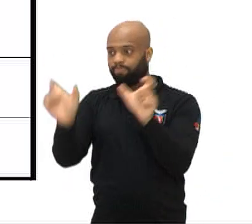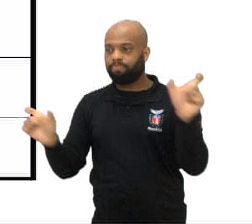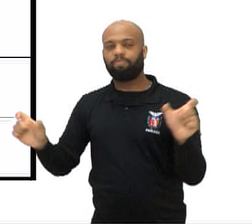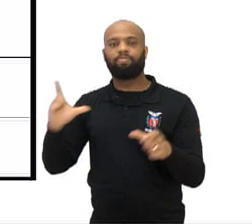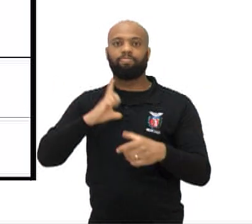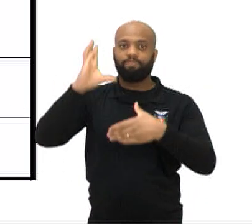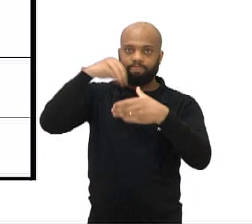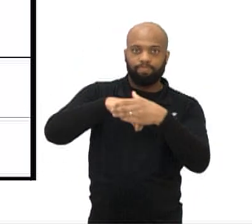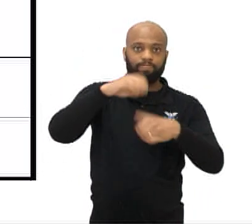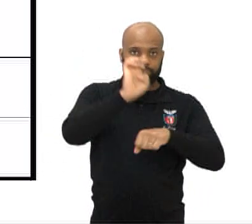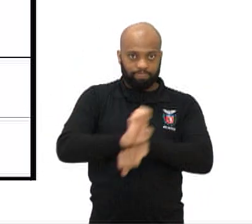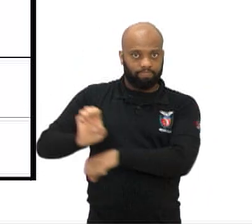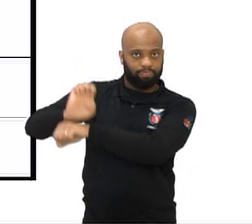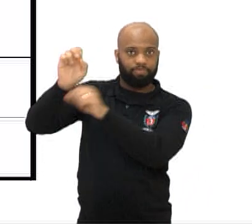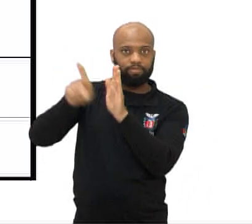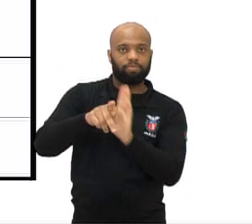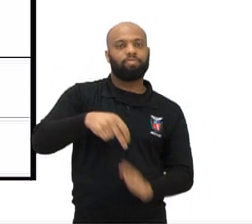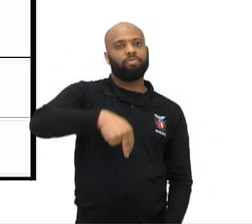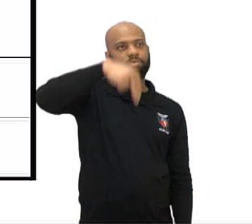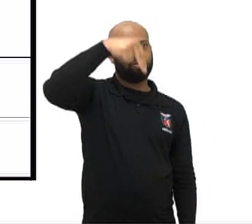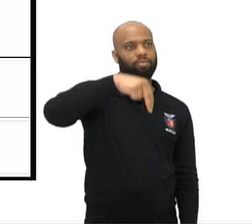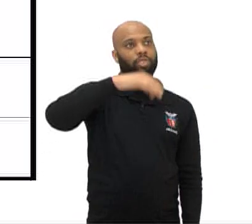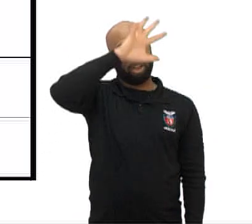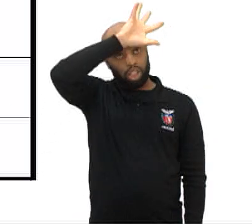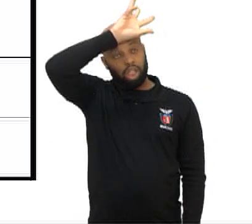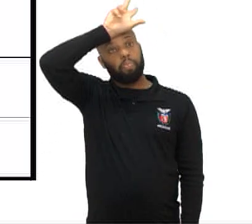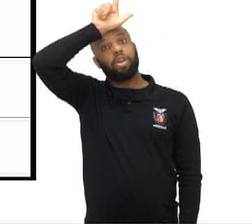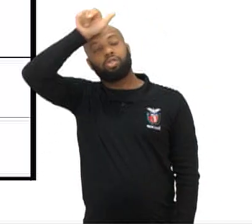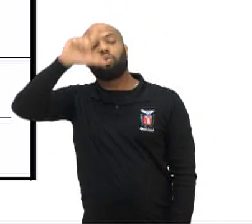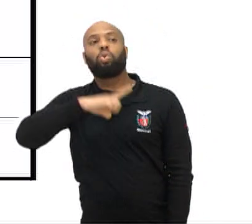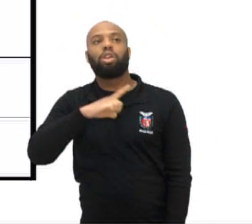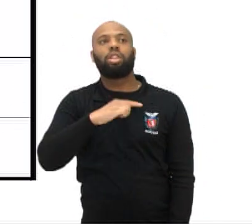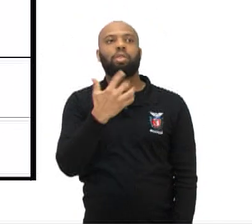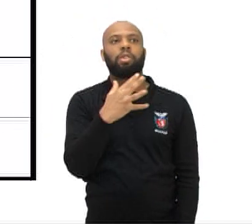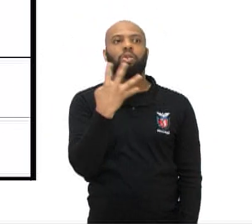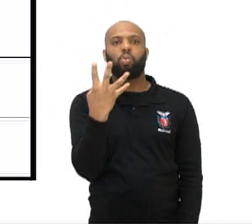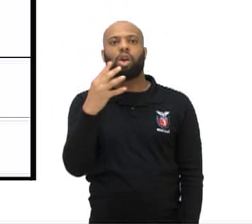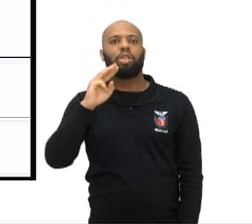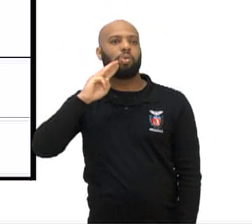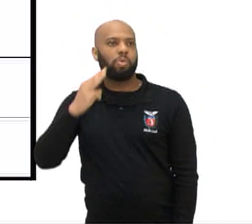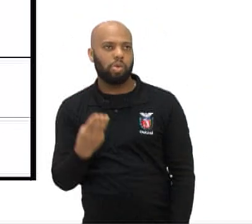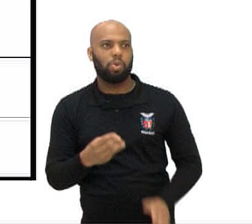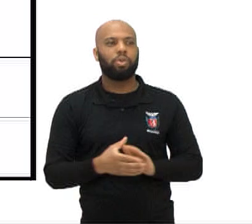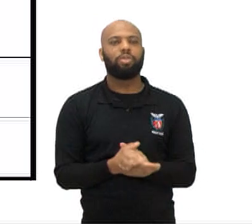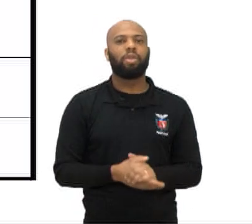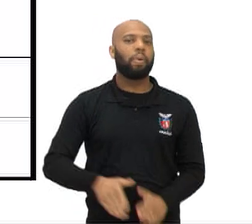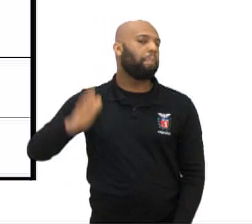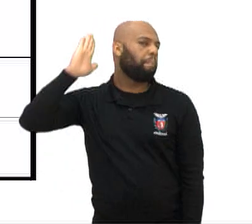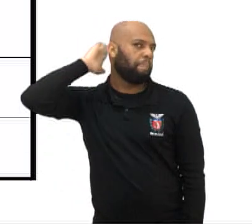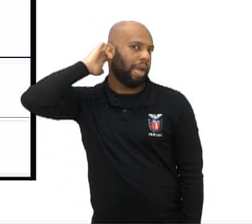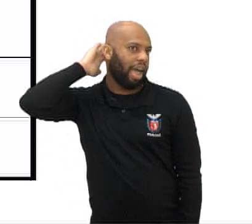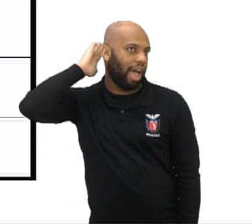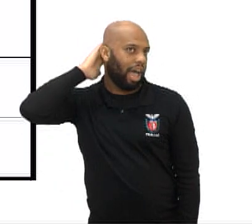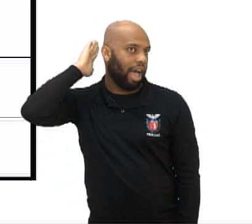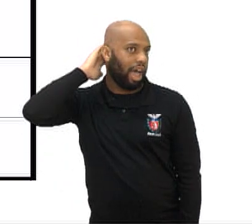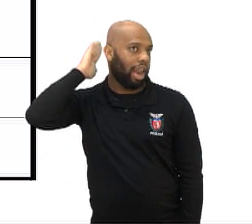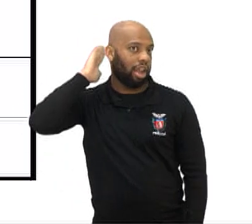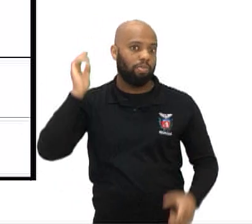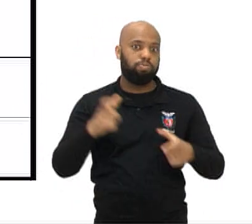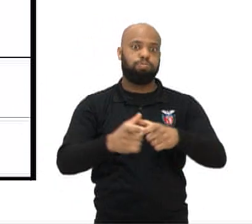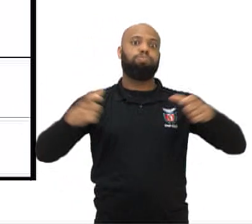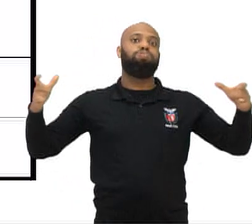de cada estado da região Norte. Então, o Amazonas ali em torno de 4 milhões. O Pará, que é o